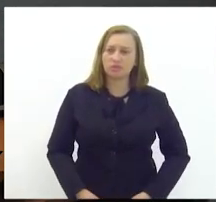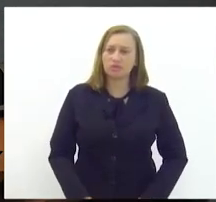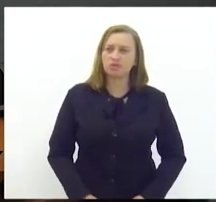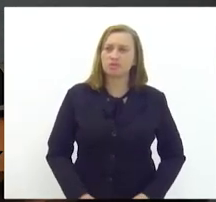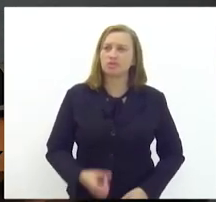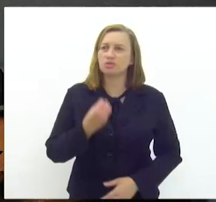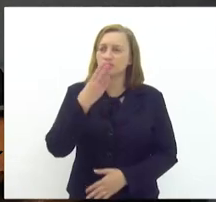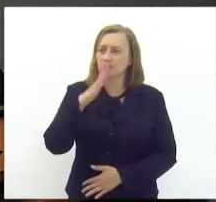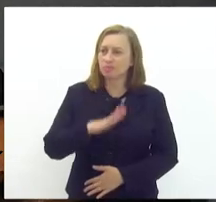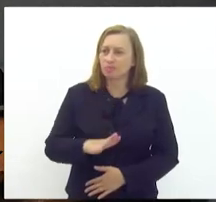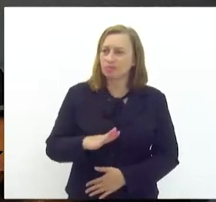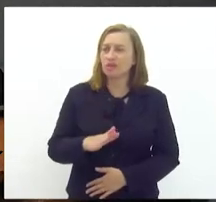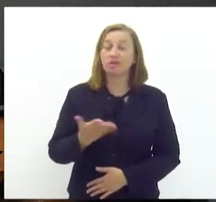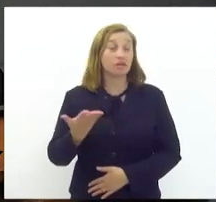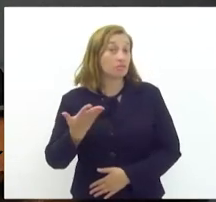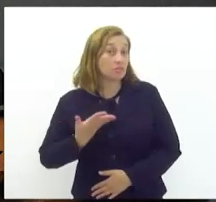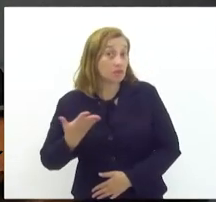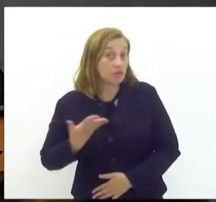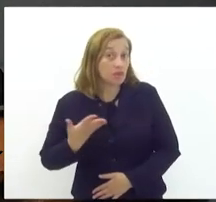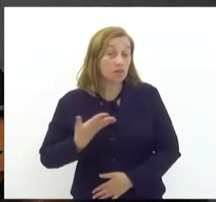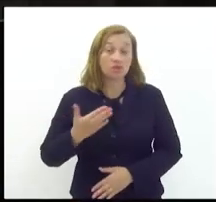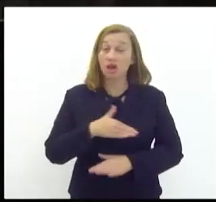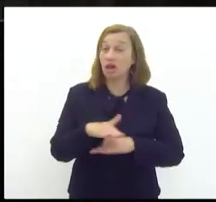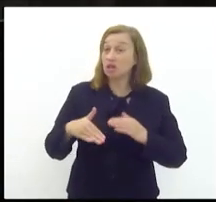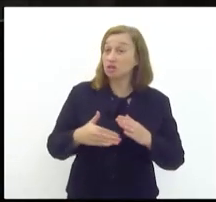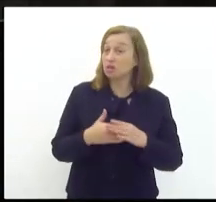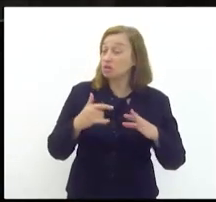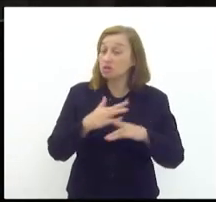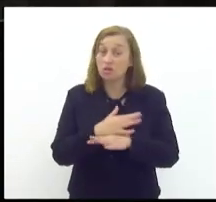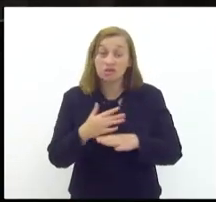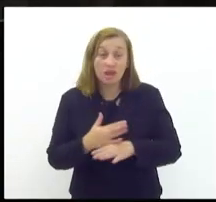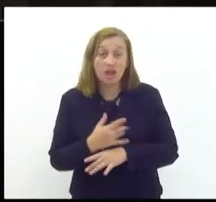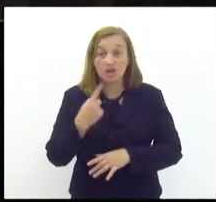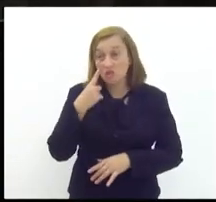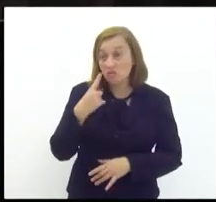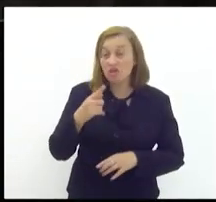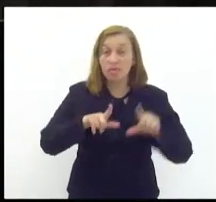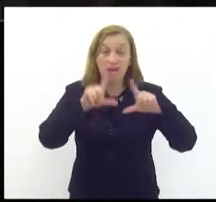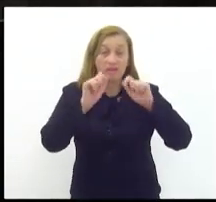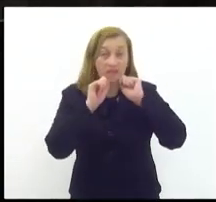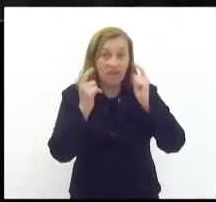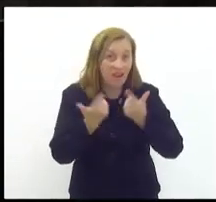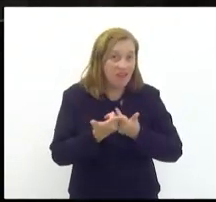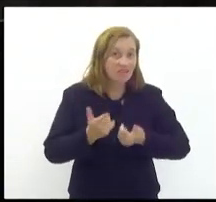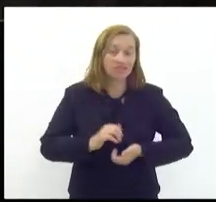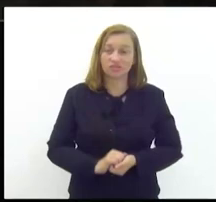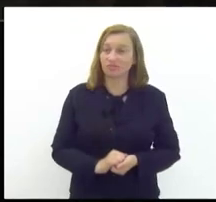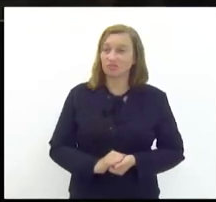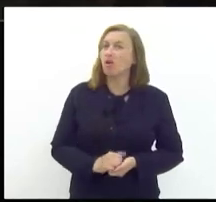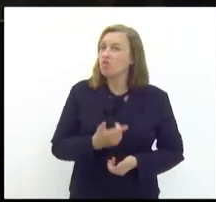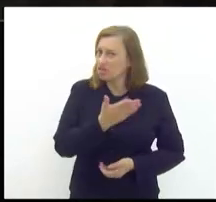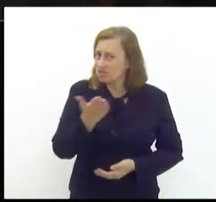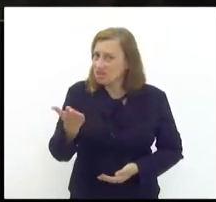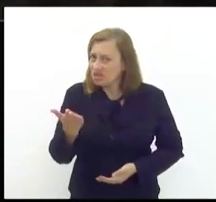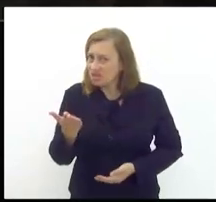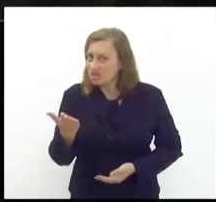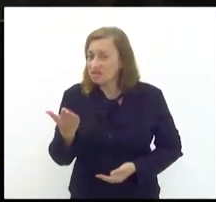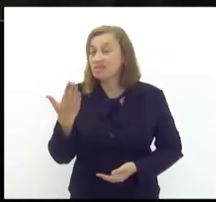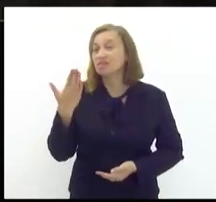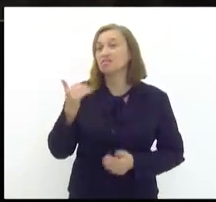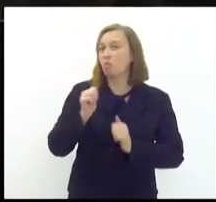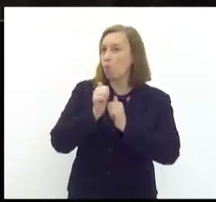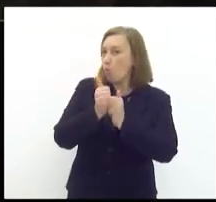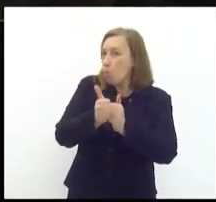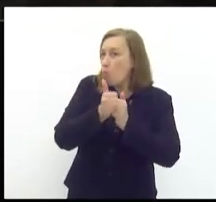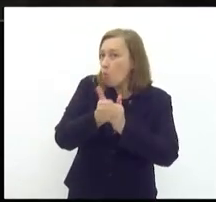Boa tarde aos nobres colegas a toda a sociedade civil que nos assiste pela TV Alerta como vocês devem estar